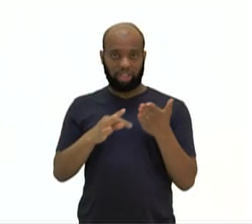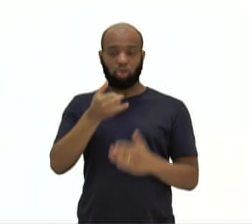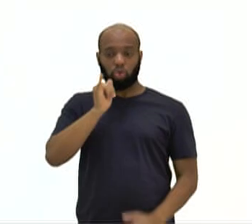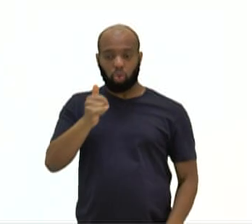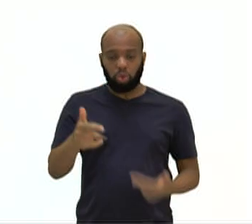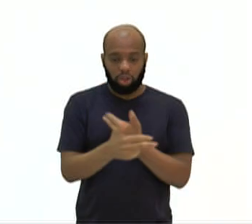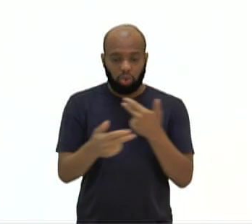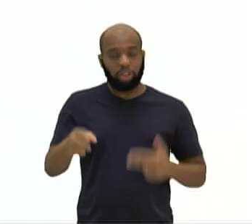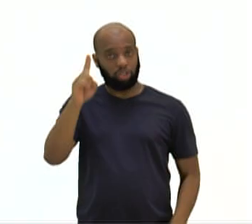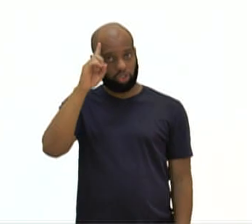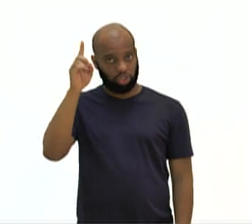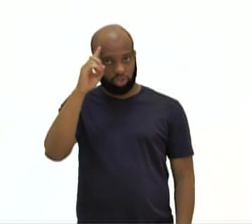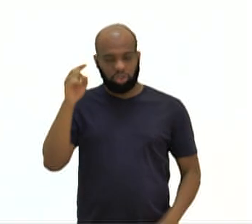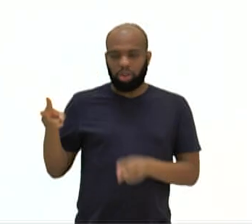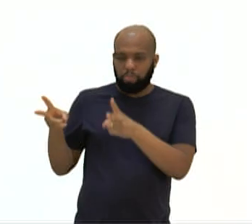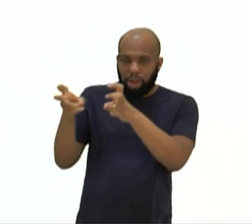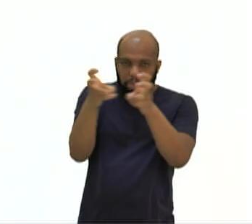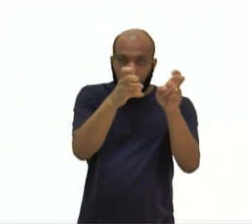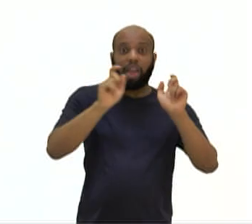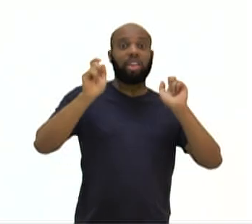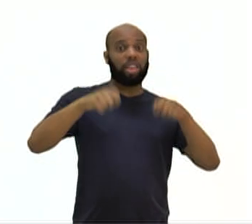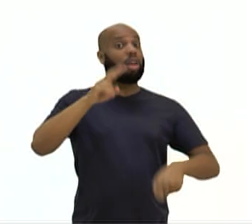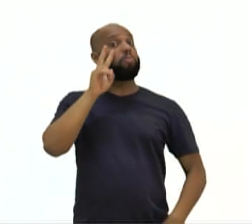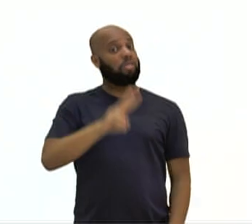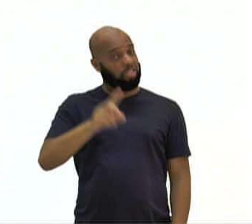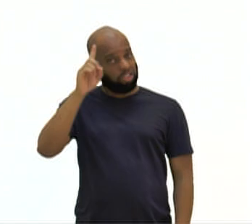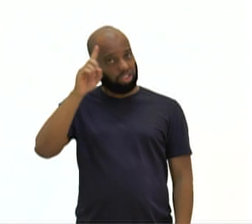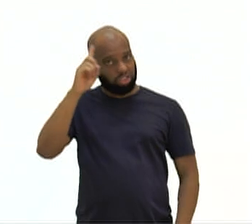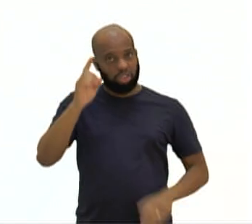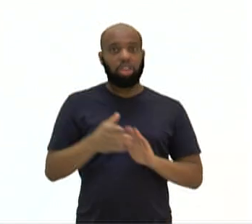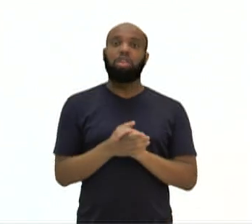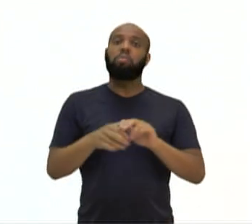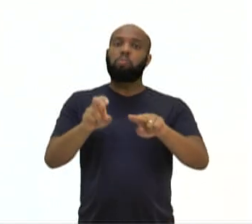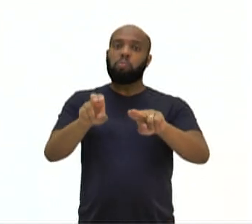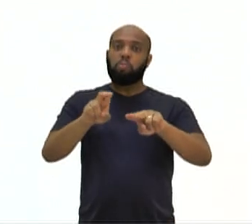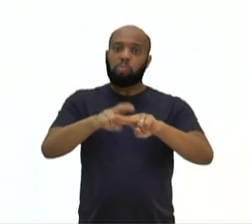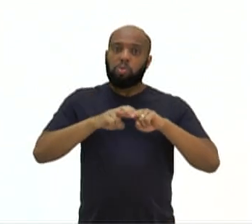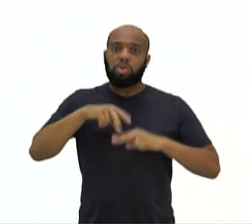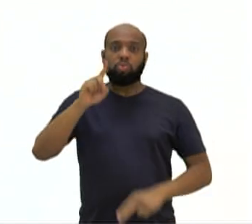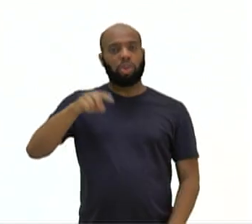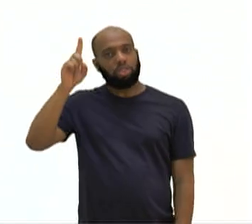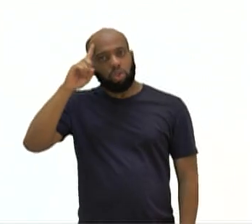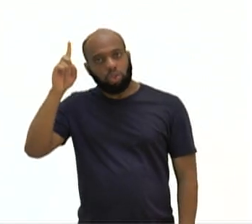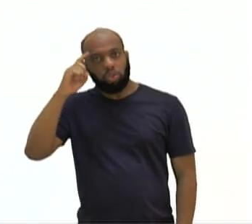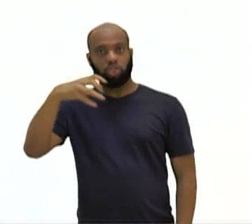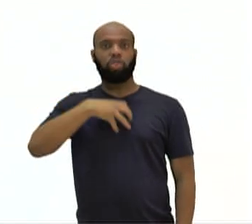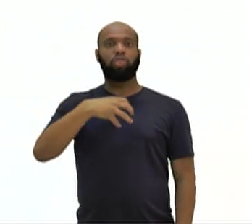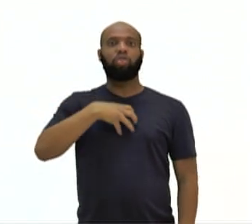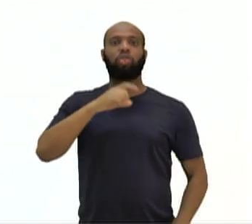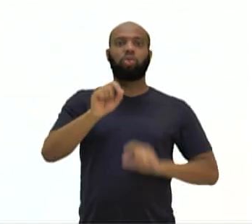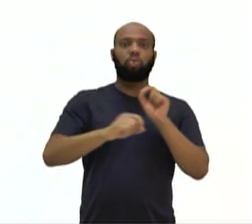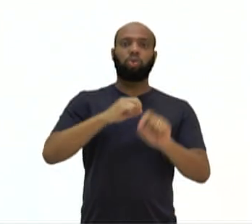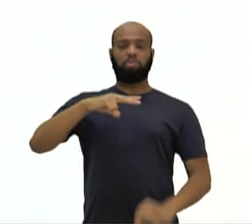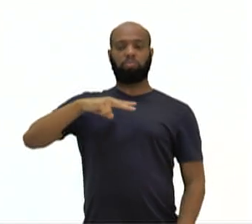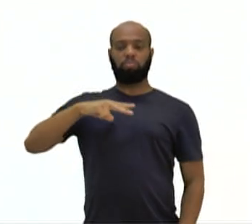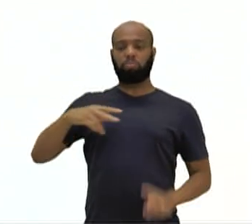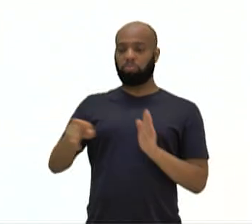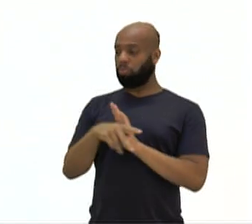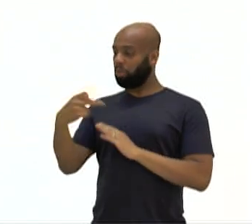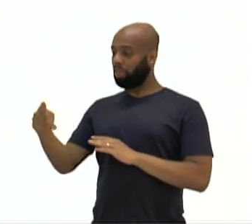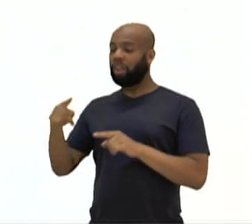comuns, observáveis no dia a dia, por isso cotidianas, de um modo particular